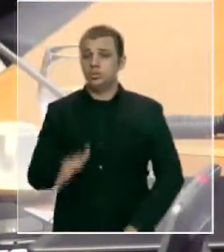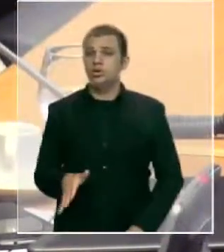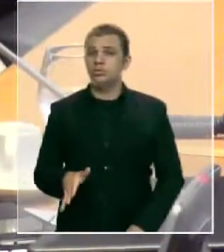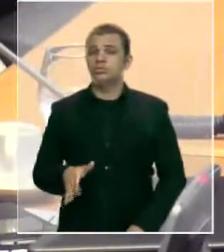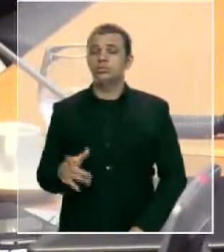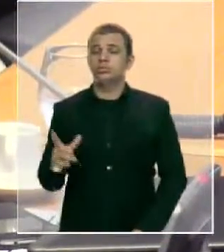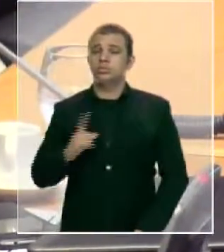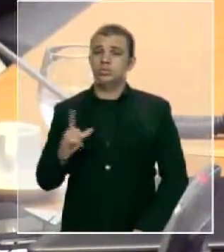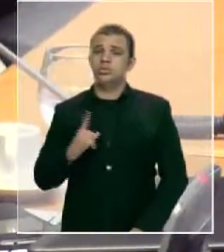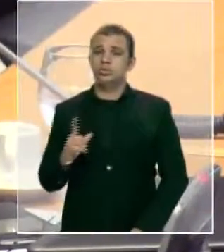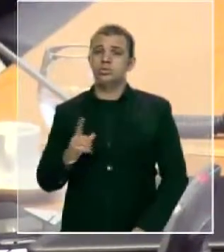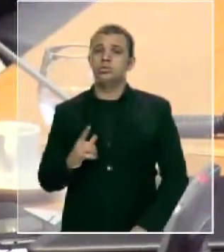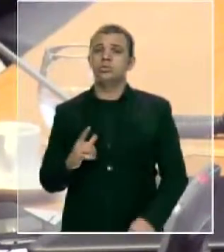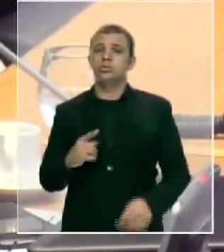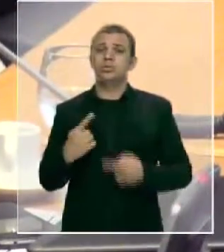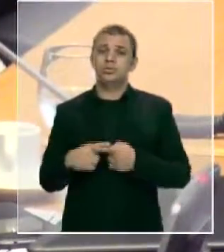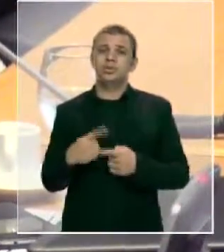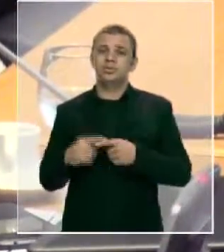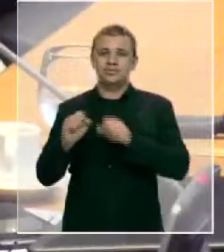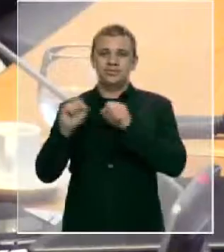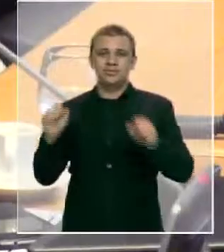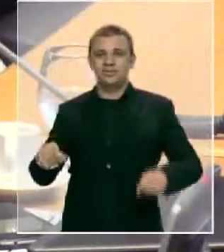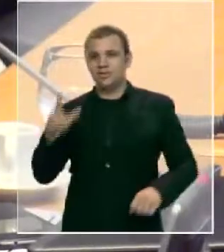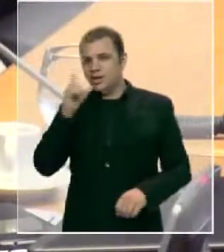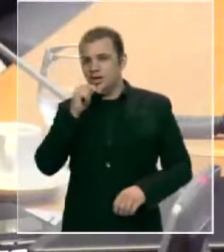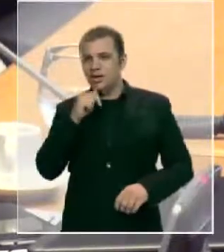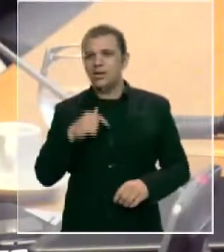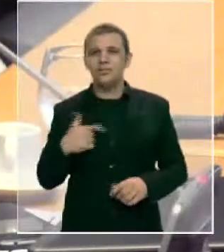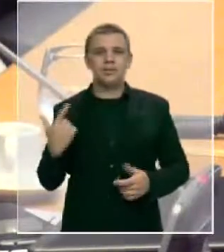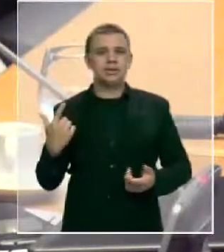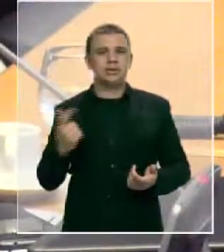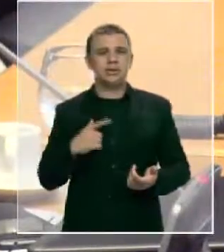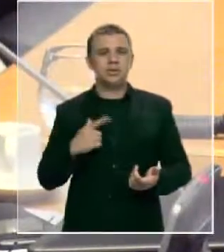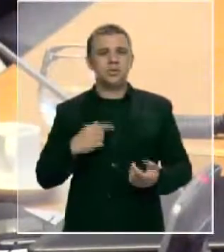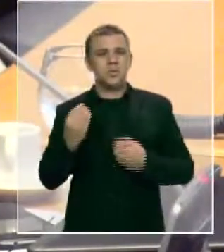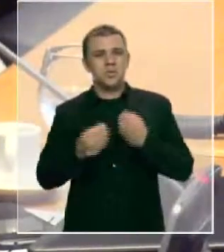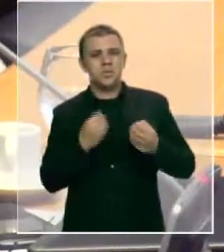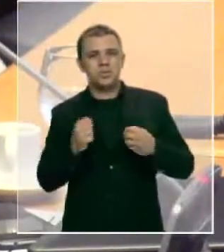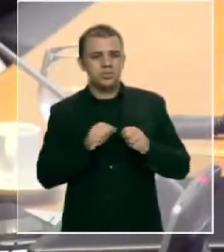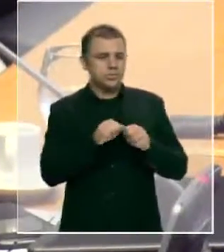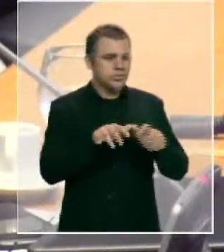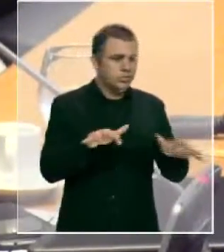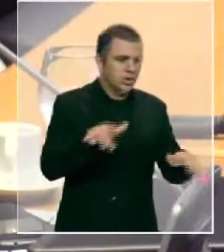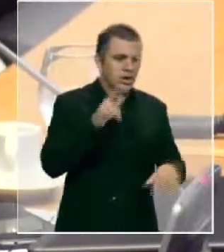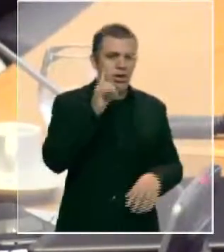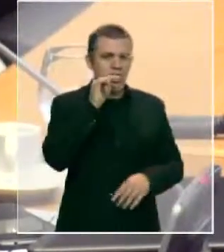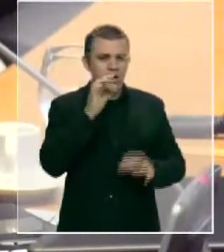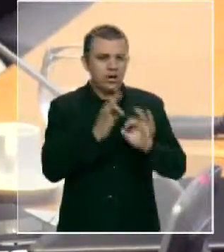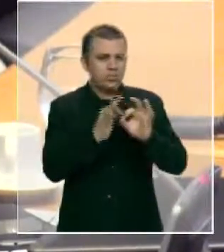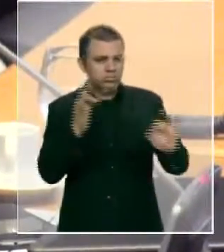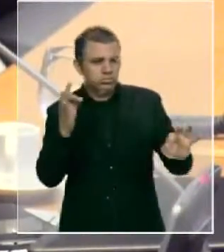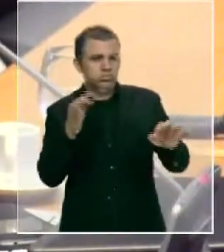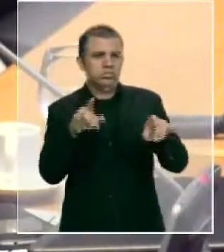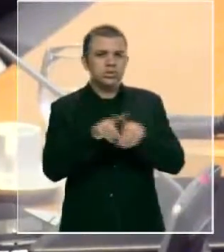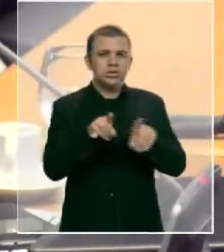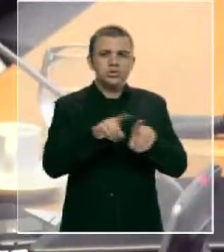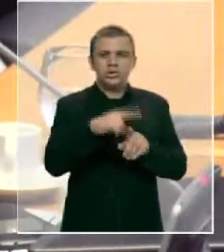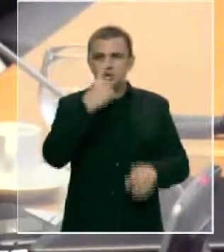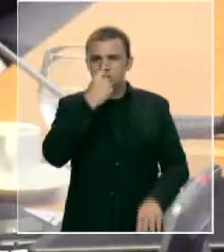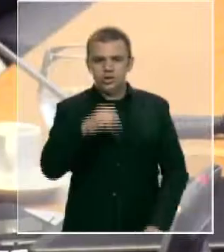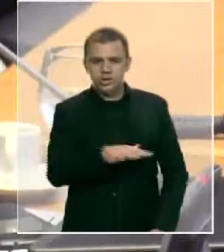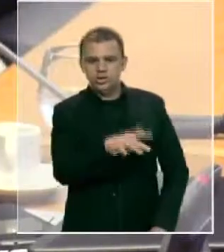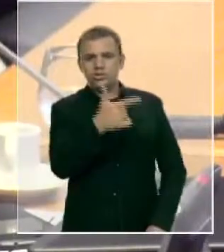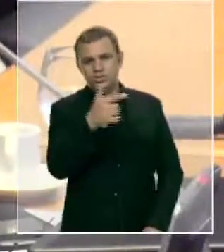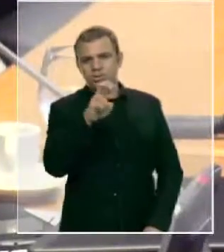toda Imperatriz, inclusive com os anéis de distribuição e tudo, e de esgotamento sanitário, que só atende a 25%. Eu, inclusive, fiz